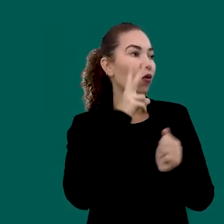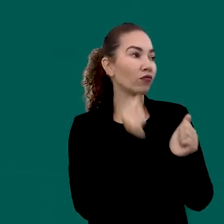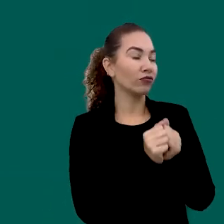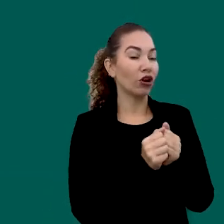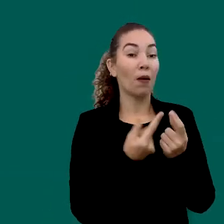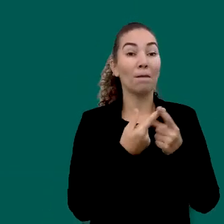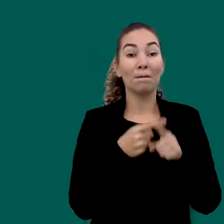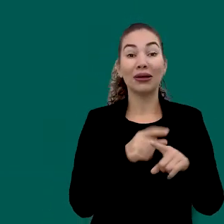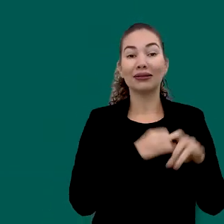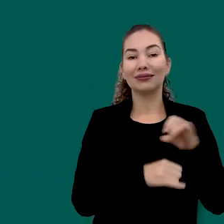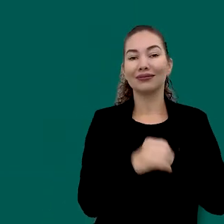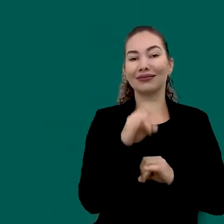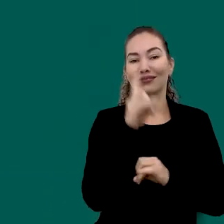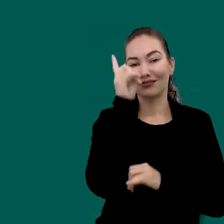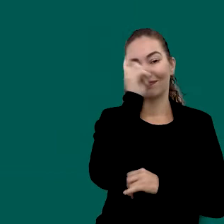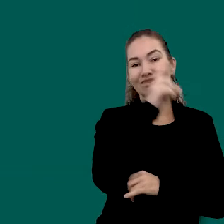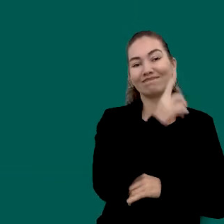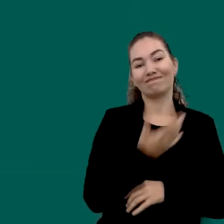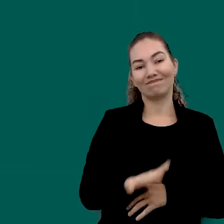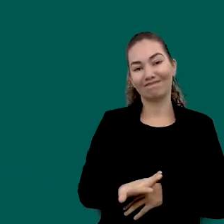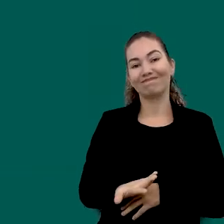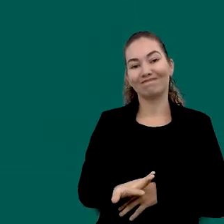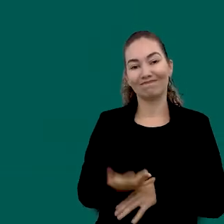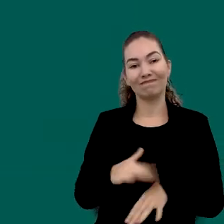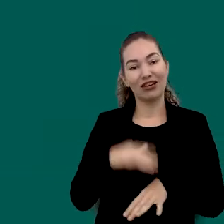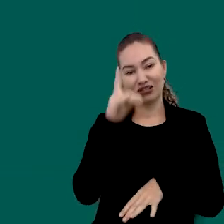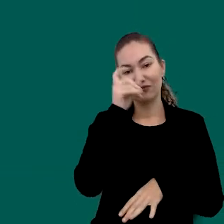de fazer seguramente, né? Exatamente.